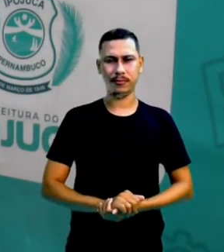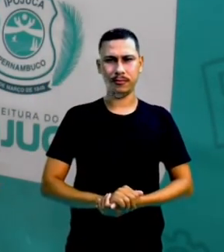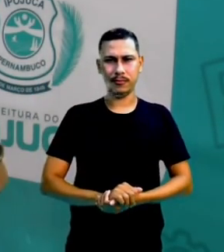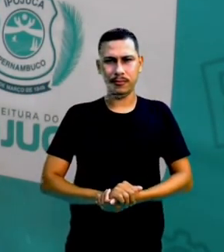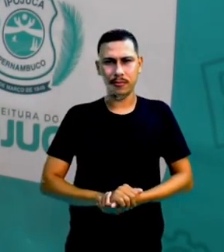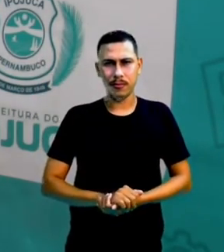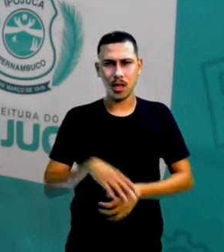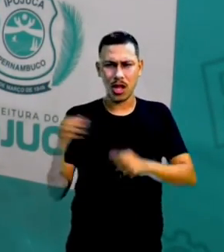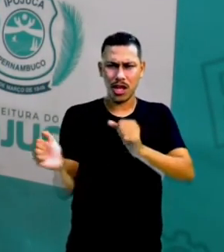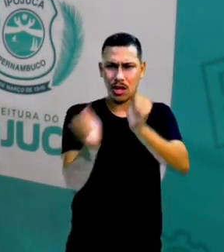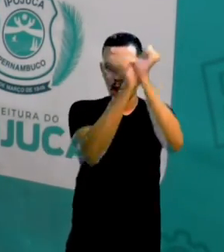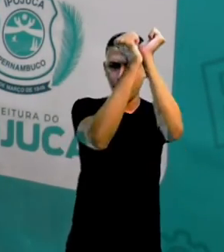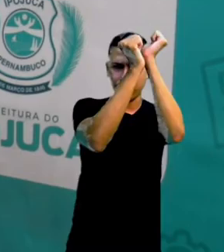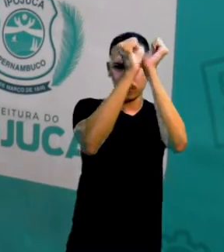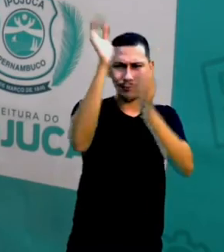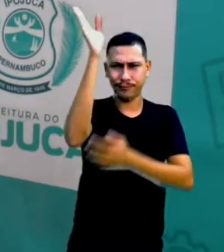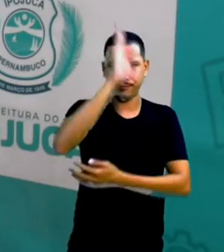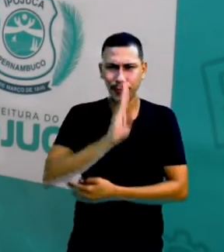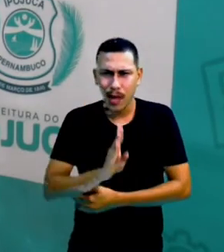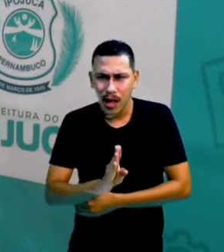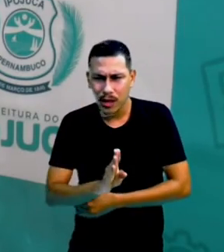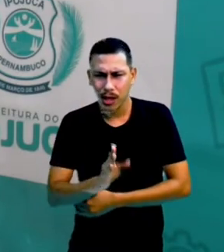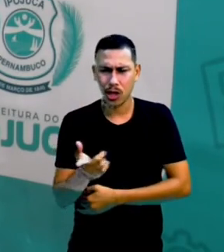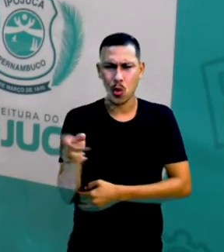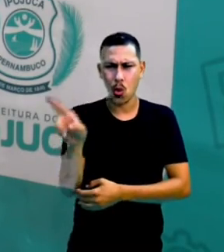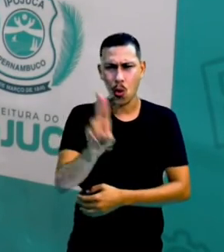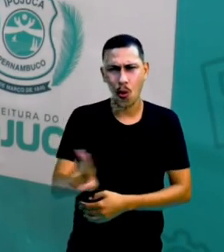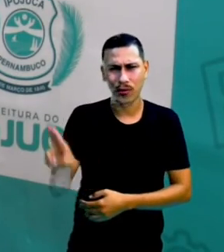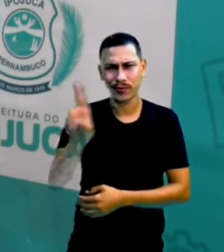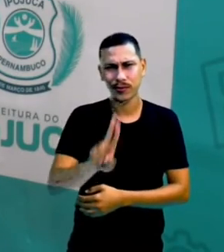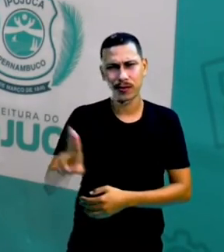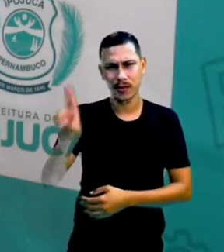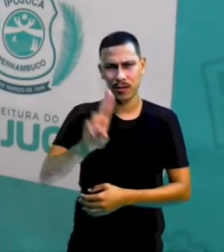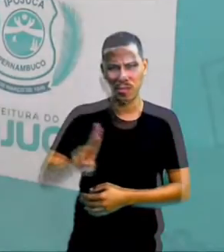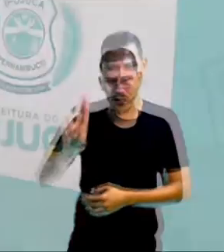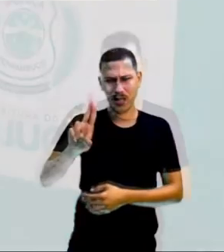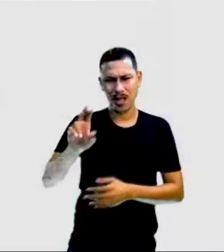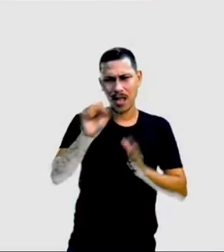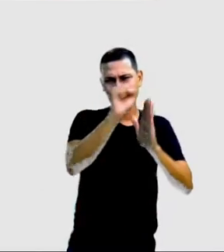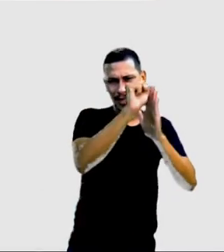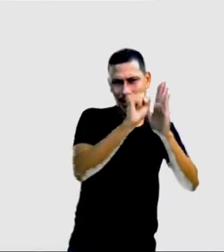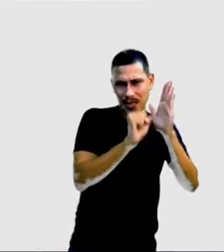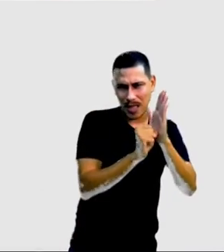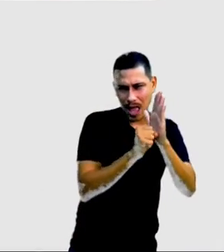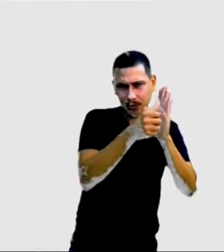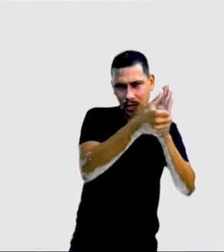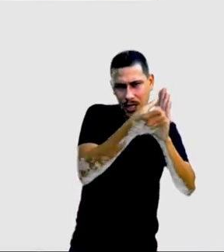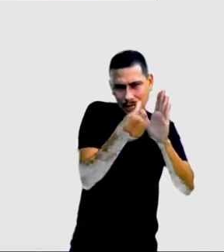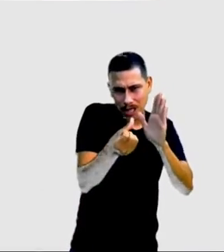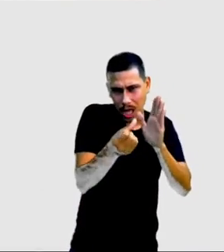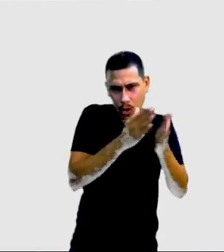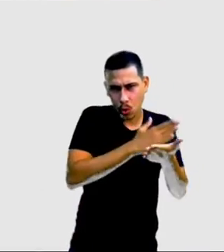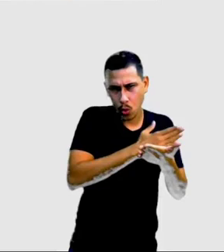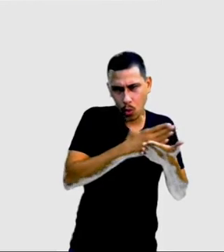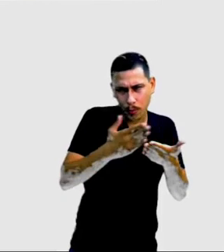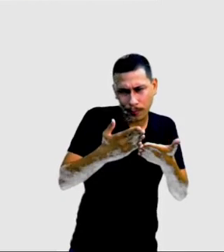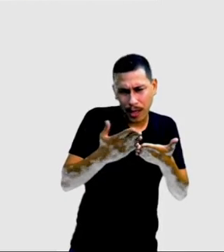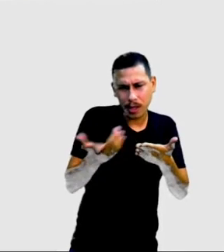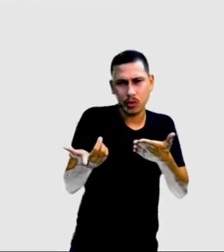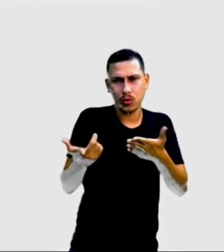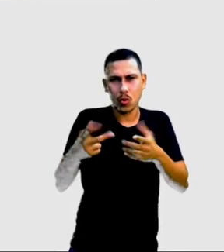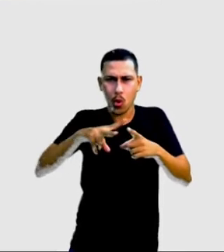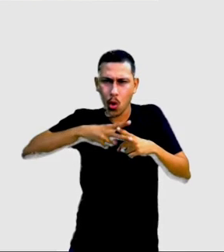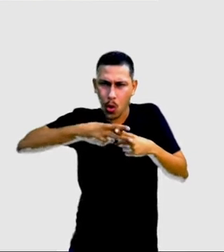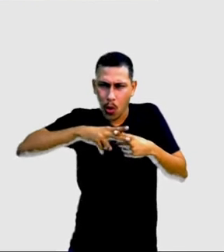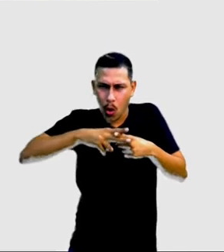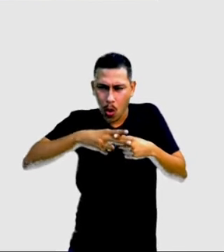A escravidão no Brasil passou a ser utilizada na primeira metade do século XVI devido à produção de